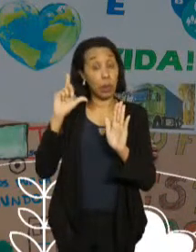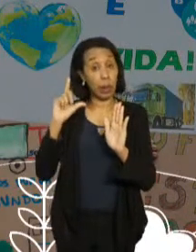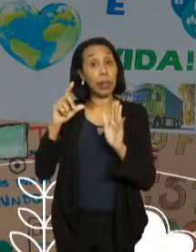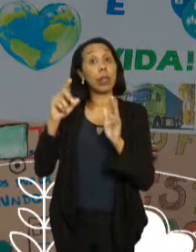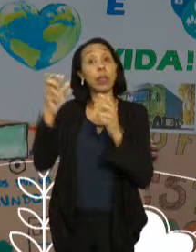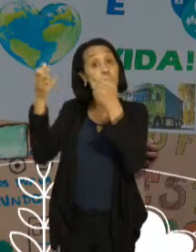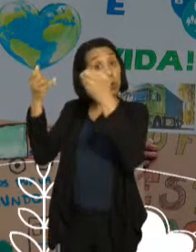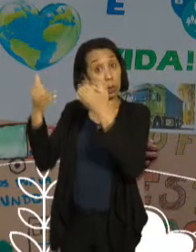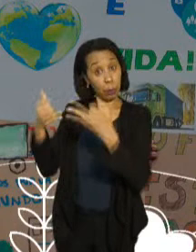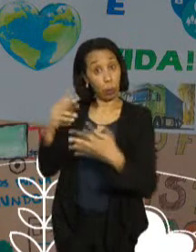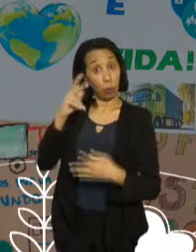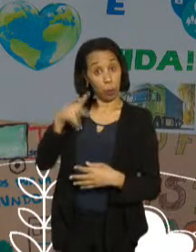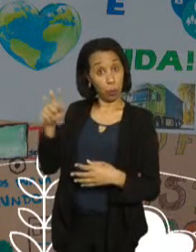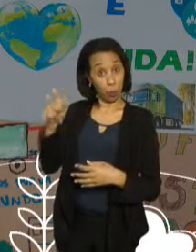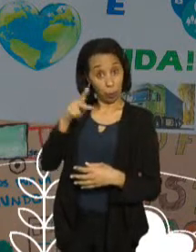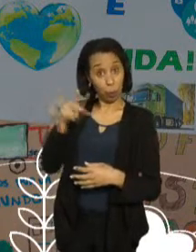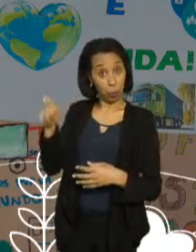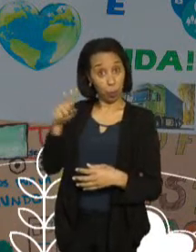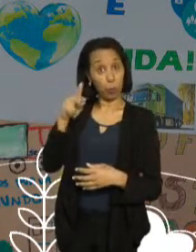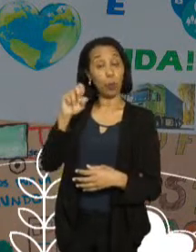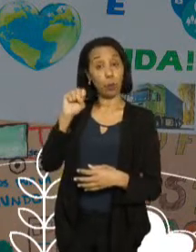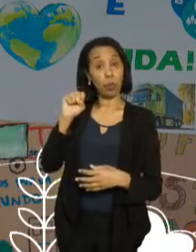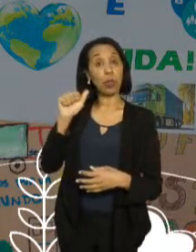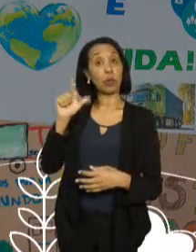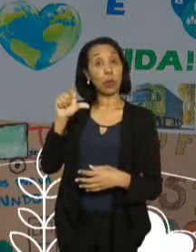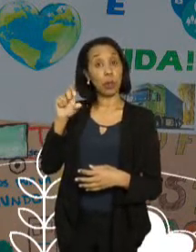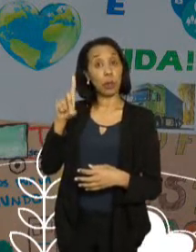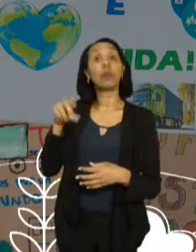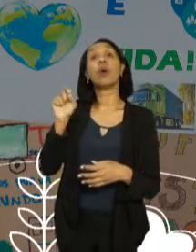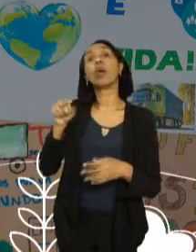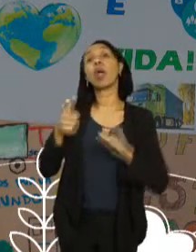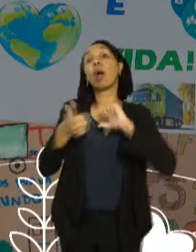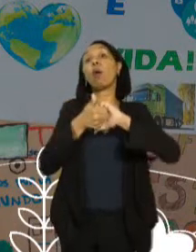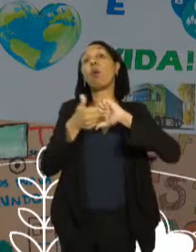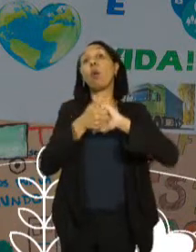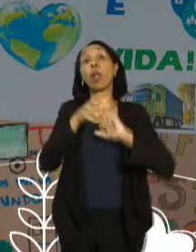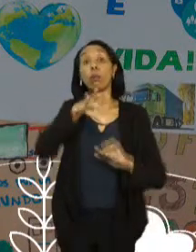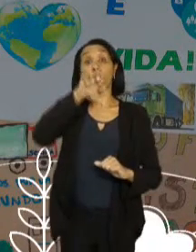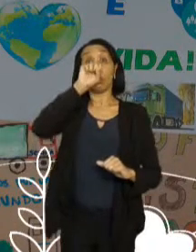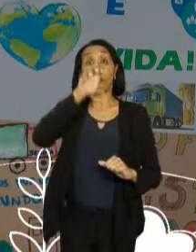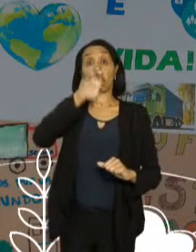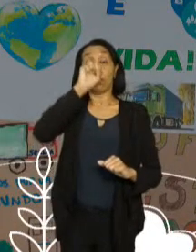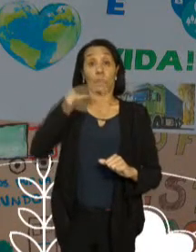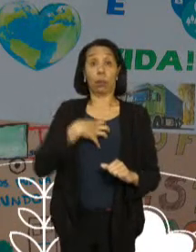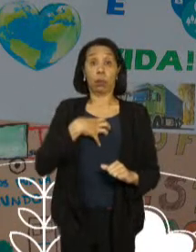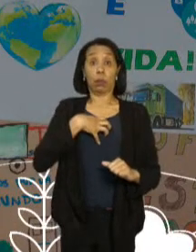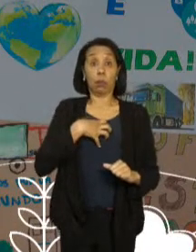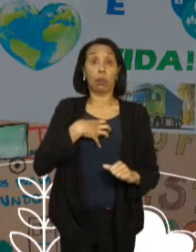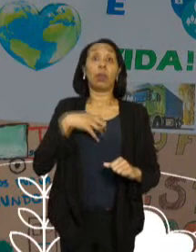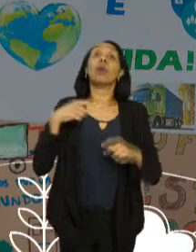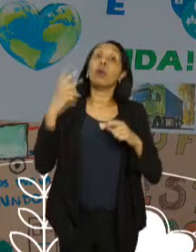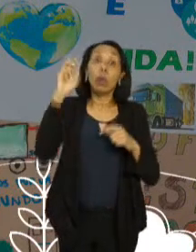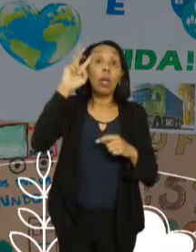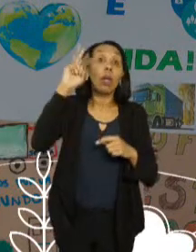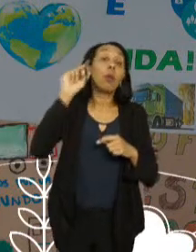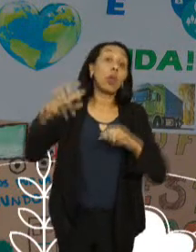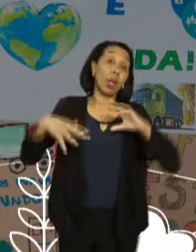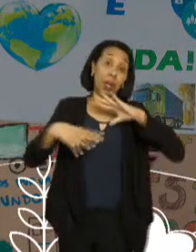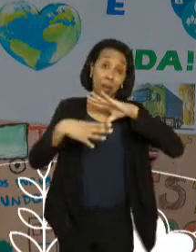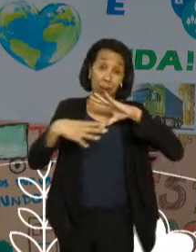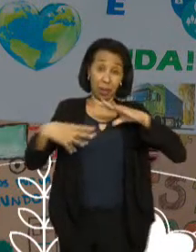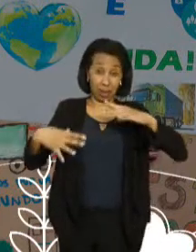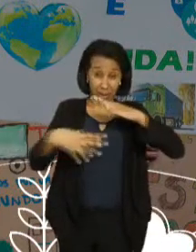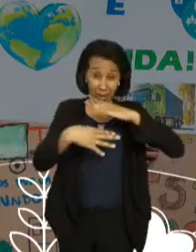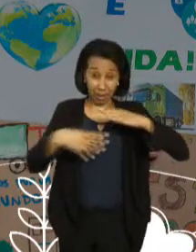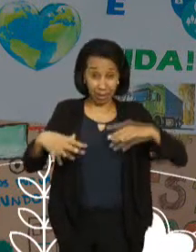pelo professor Saldiva, né, da importância da questão da qualidade do ar. Lembrando que na região metropolitana de São Paulo,